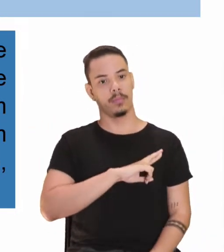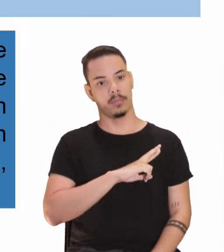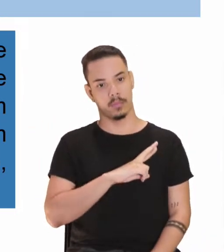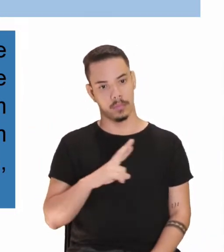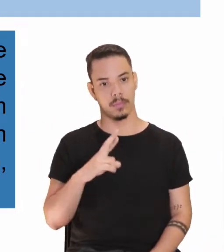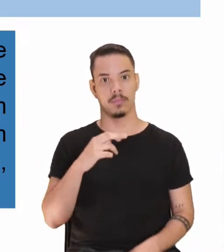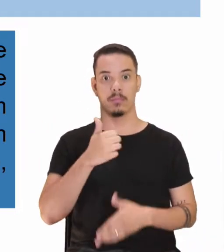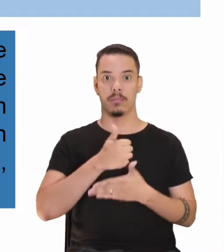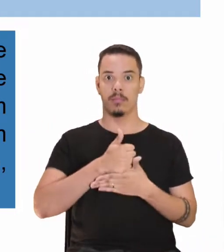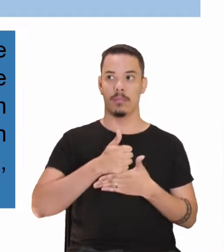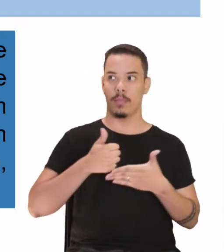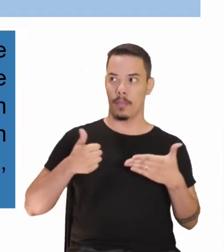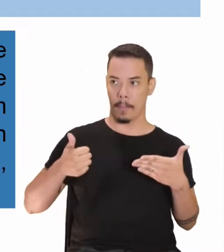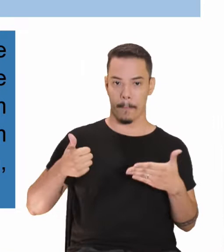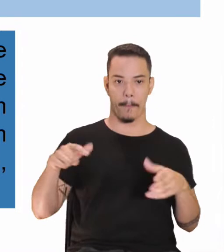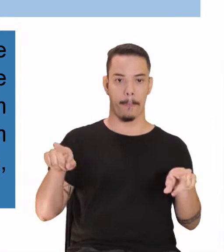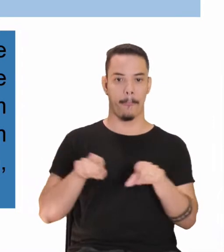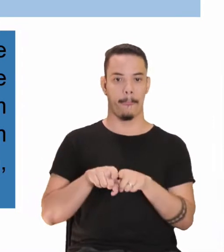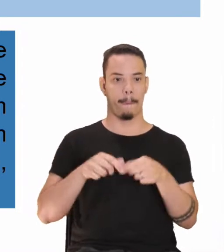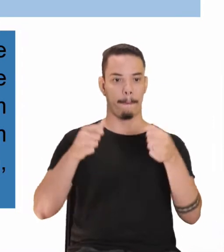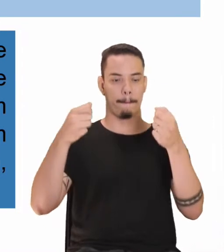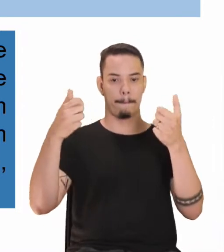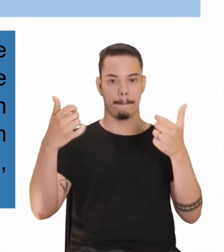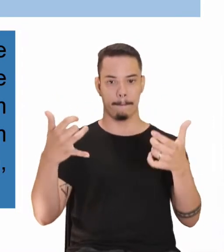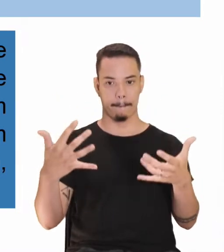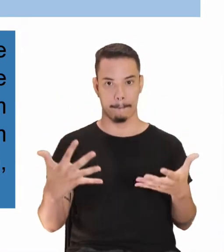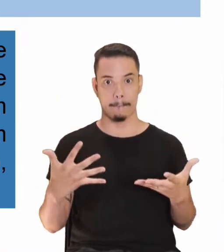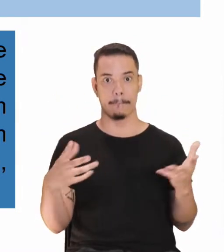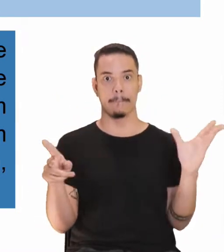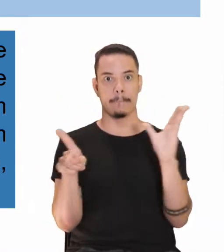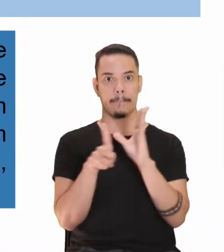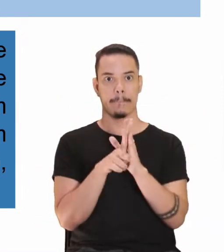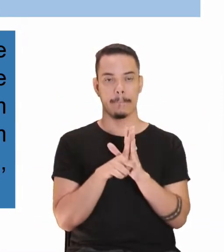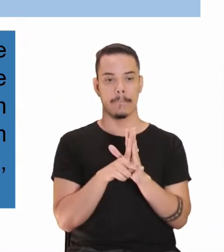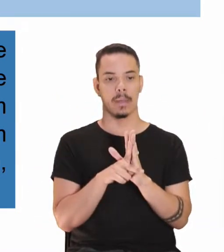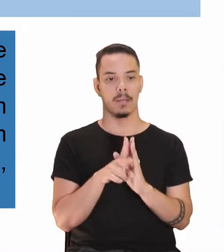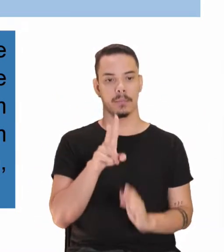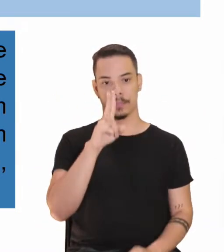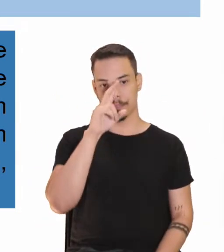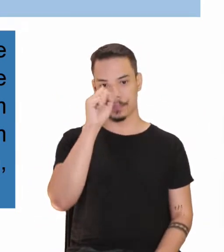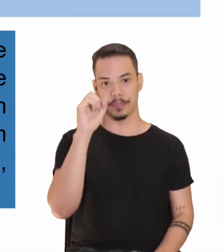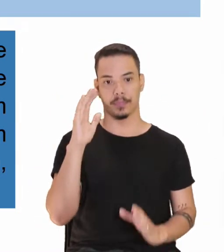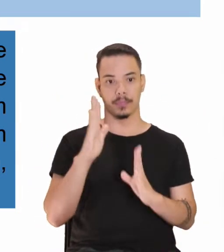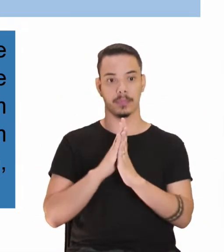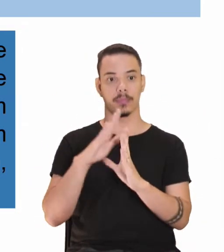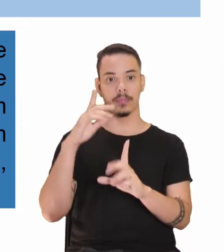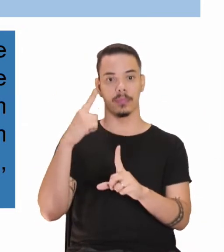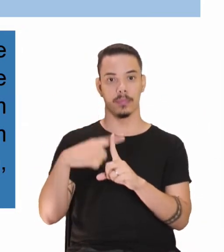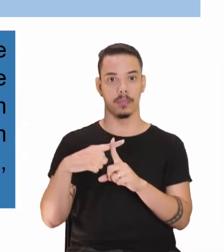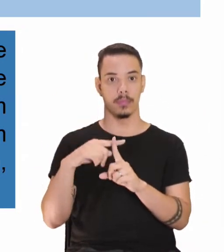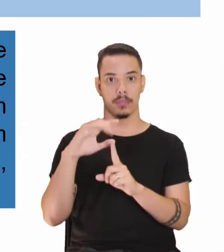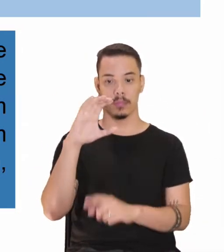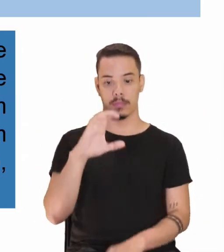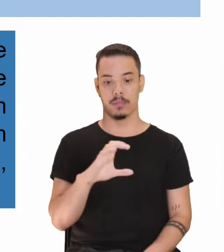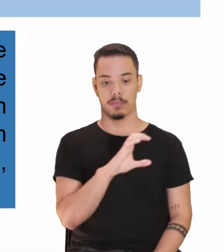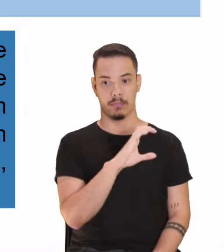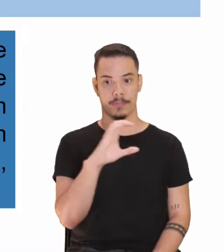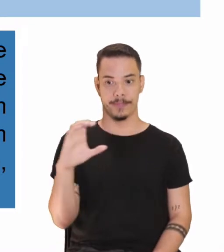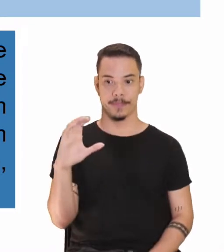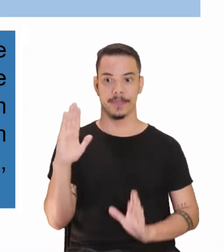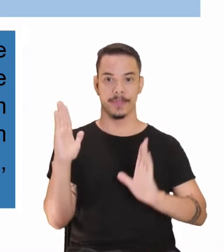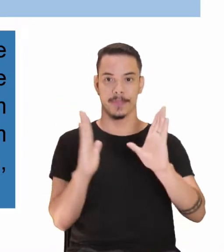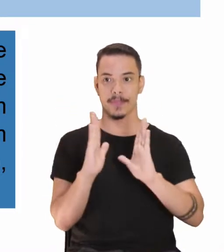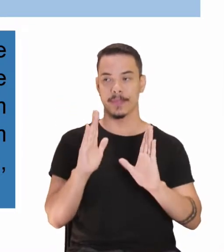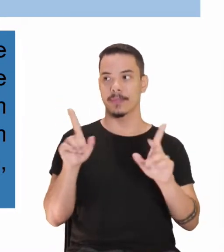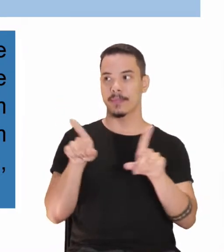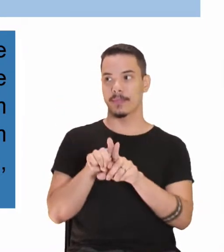e moralizante, características que remetem à forte influência da Igreja Católica naquele período. Em geral, os